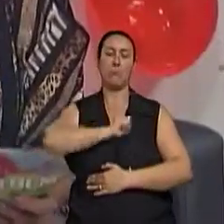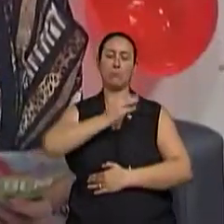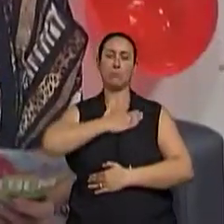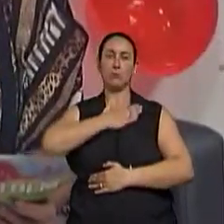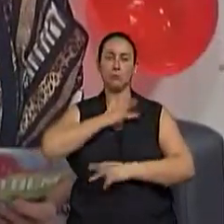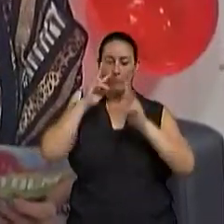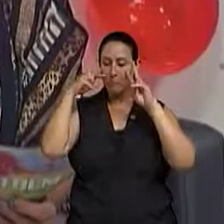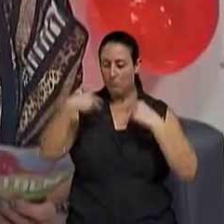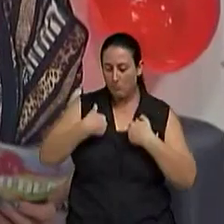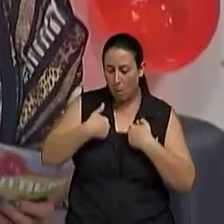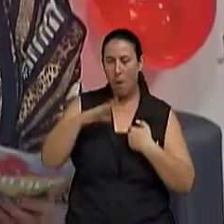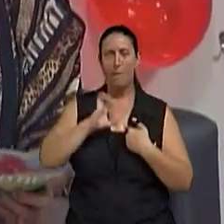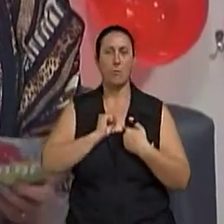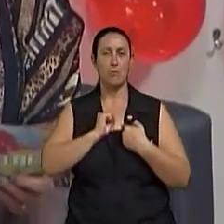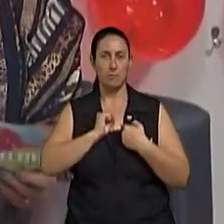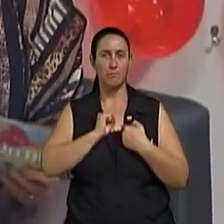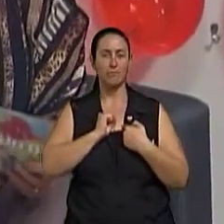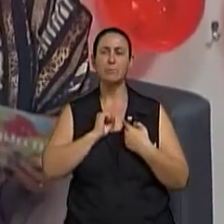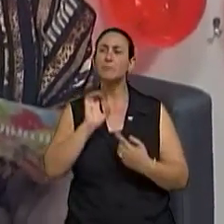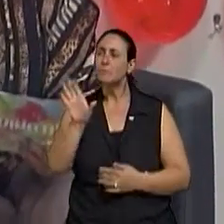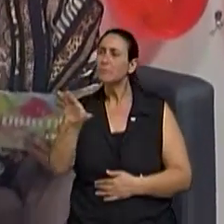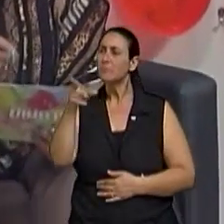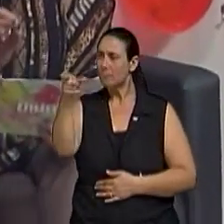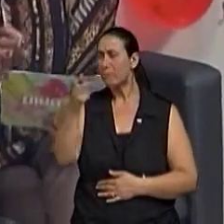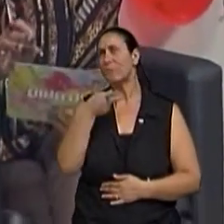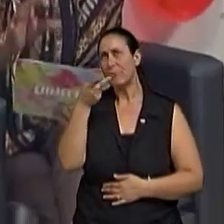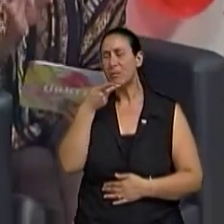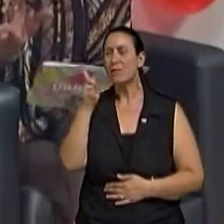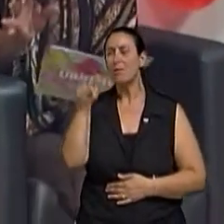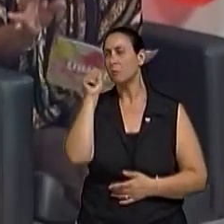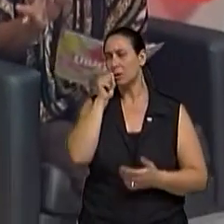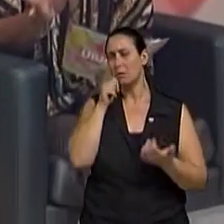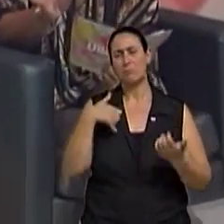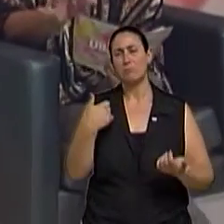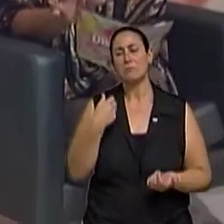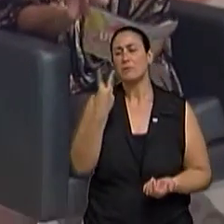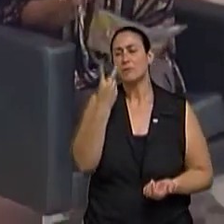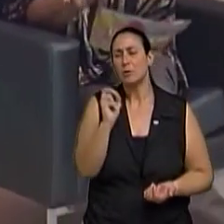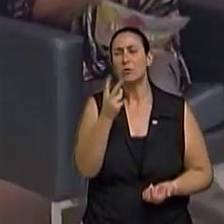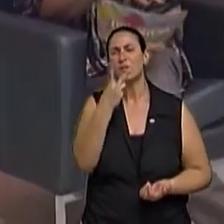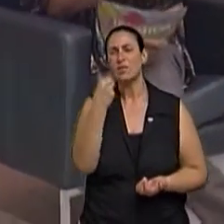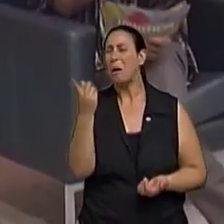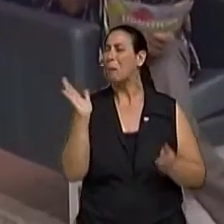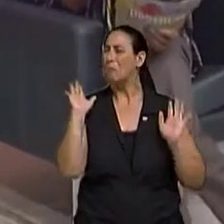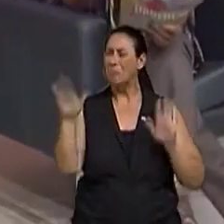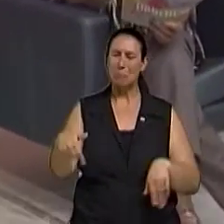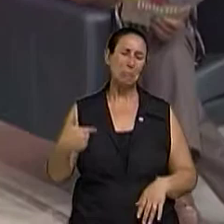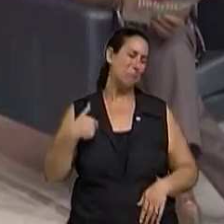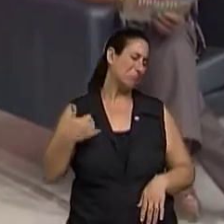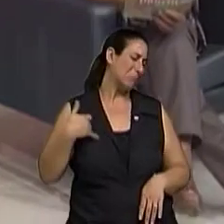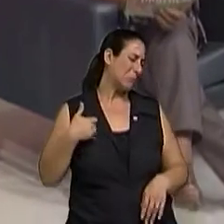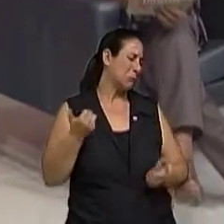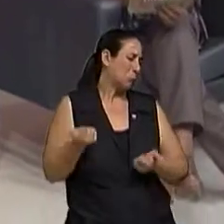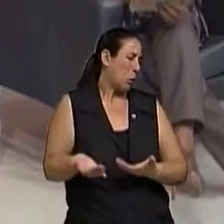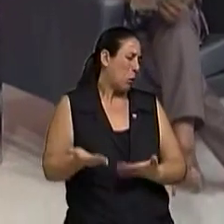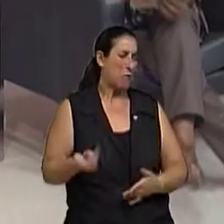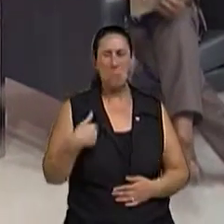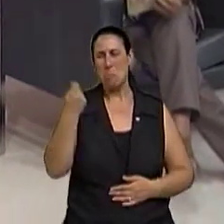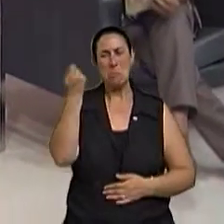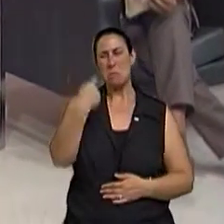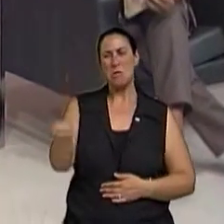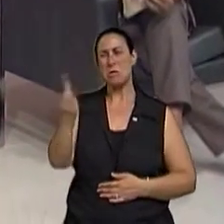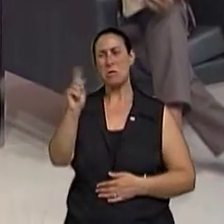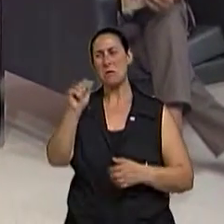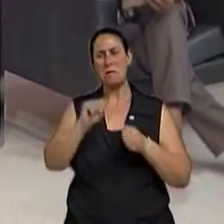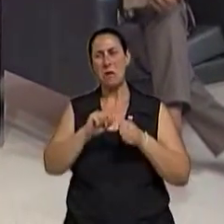a mamografia, com que idade? Porque a gente vê mulheres de 20 anos, 21, dizendo, não, eu ainda tenho muitos anos para começar a fazer a